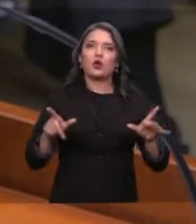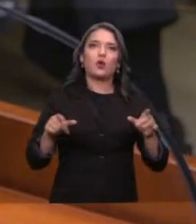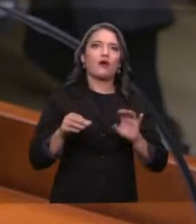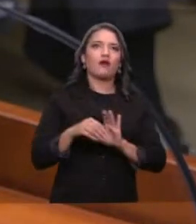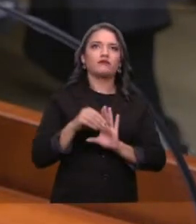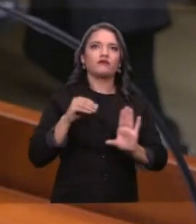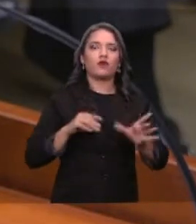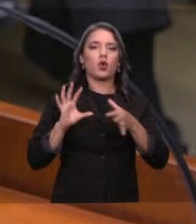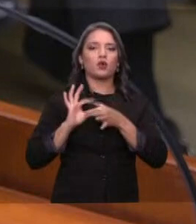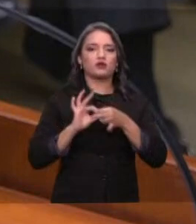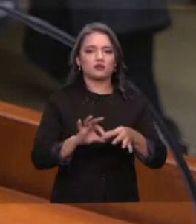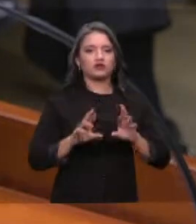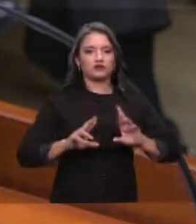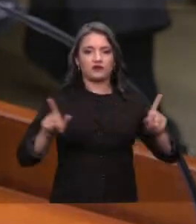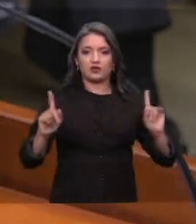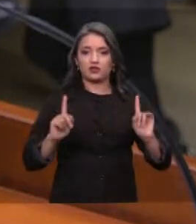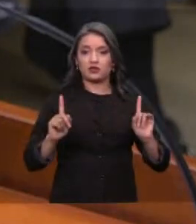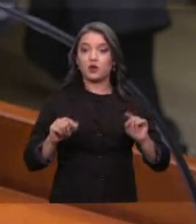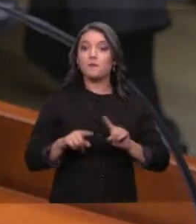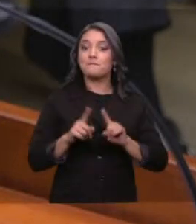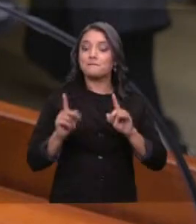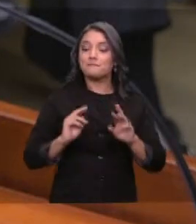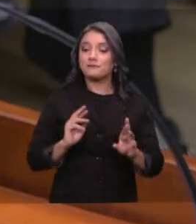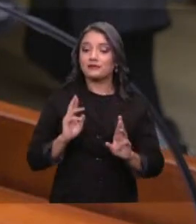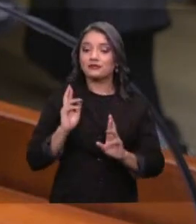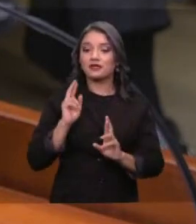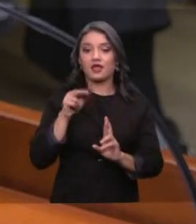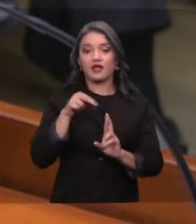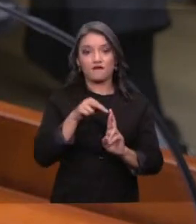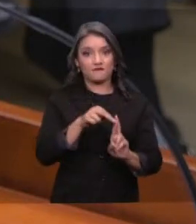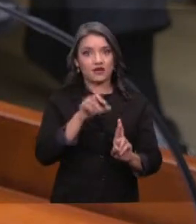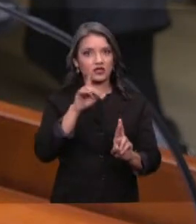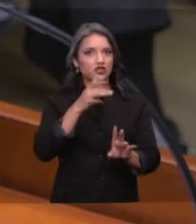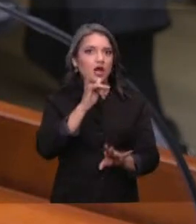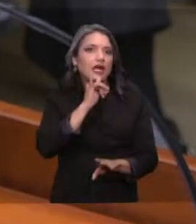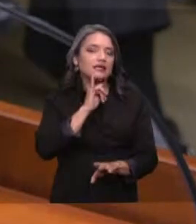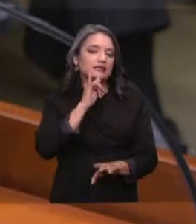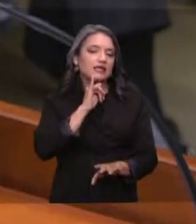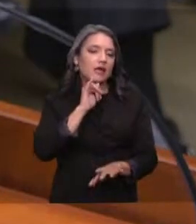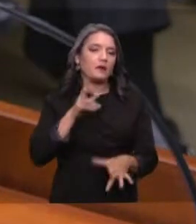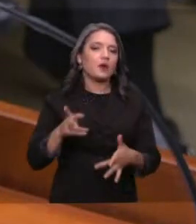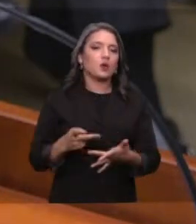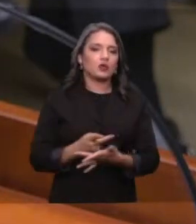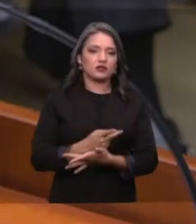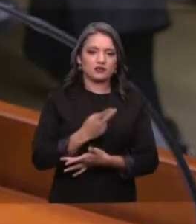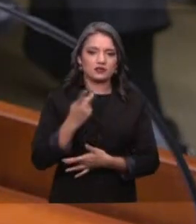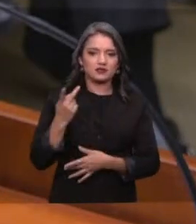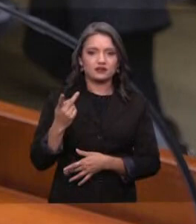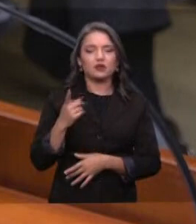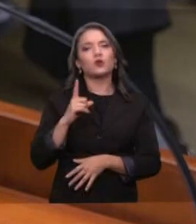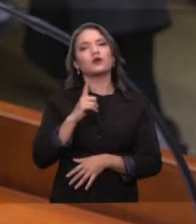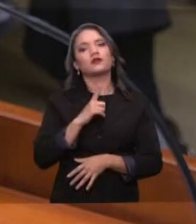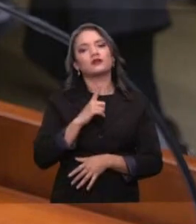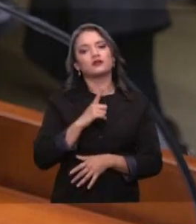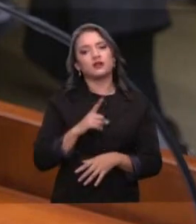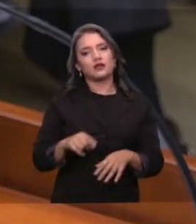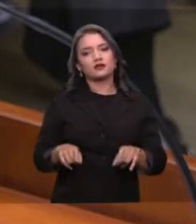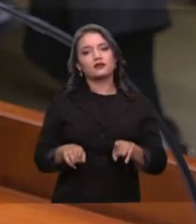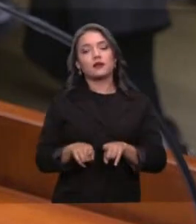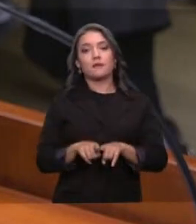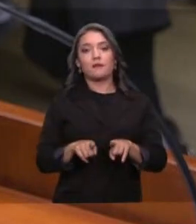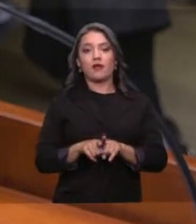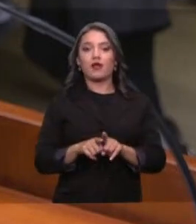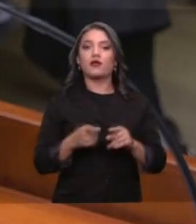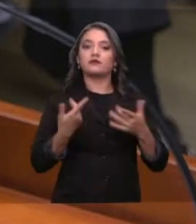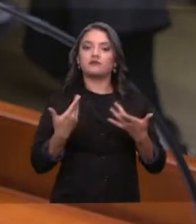acrítico de soluções estrangeiras. A referência é meramente exemplificativa, servindo aqui para ilustrar e enriquecer o